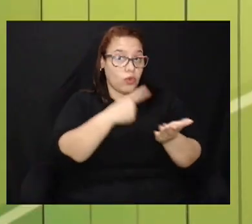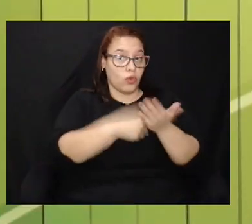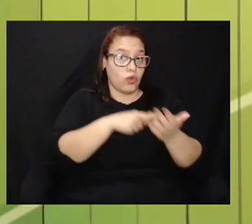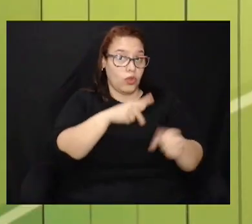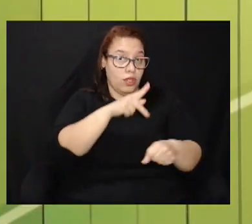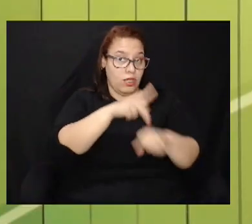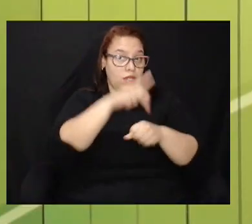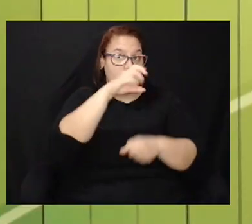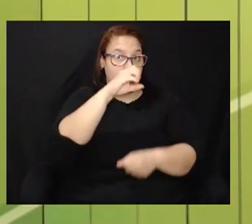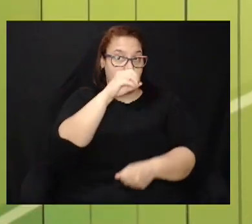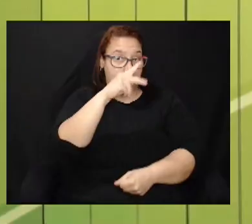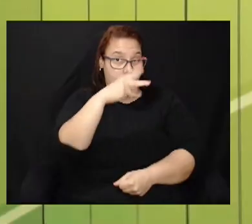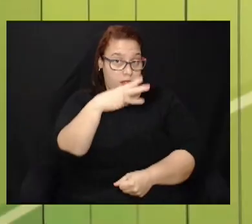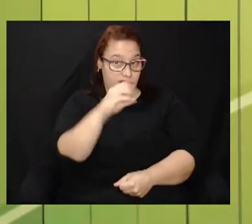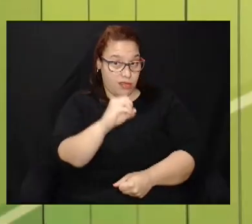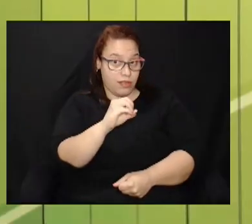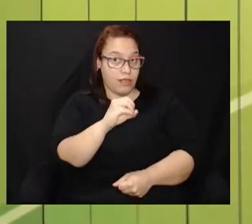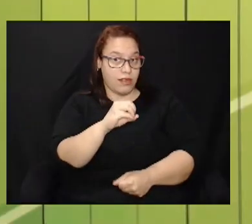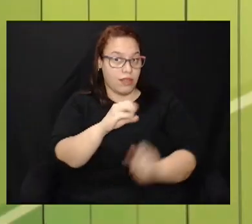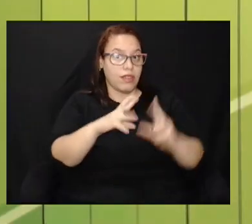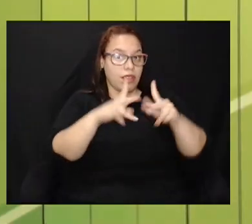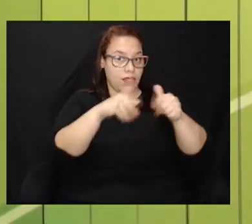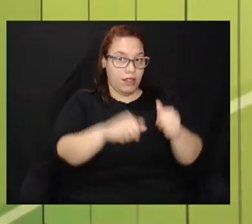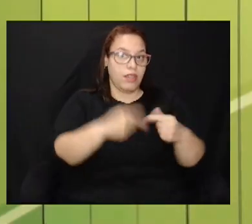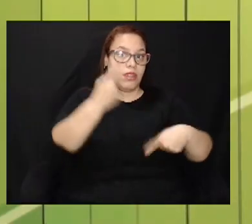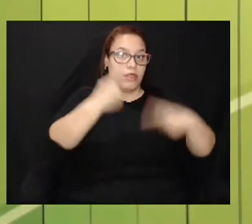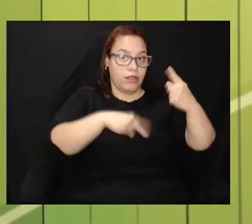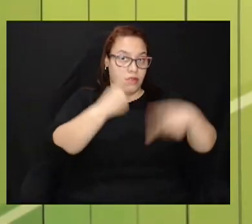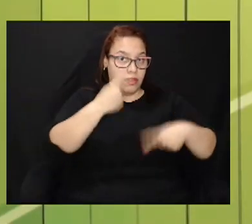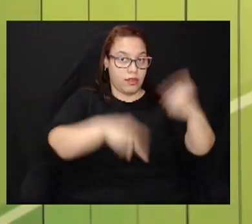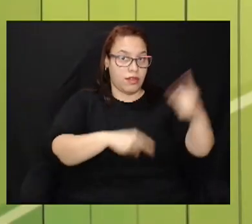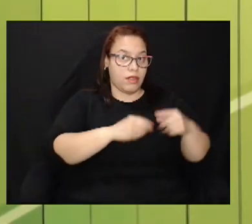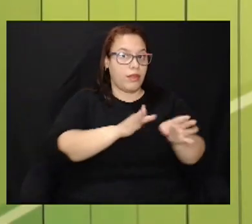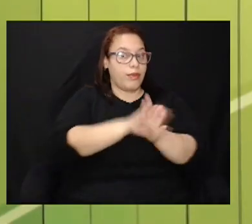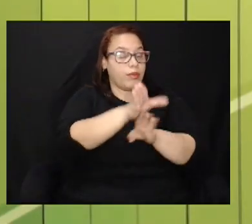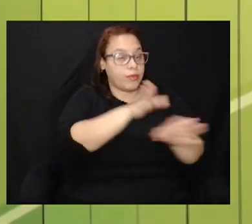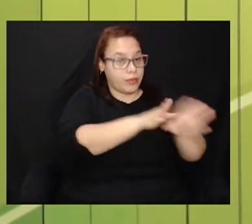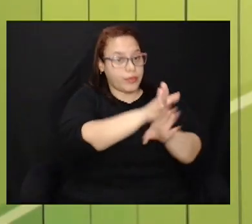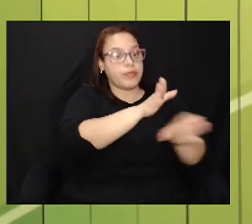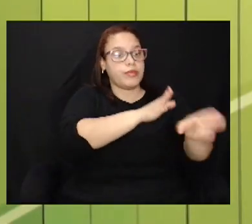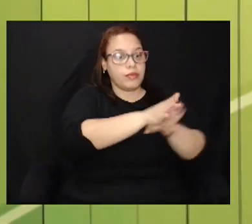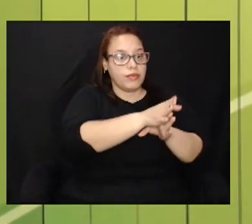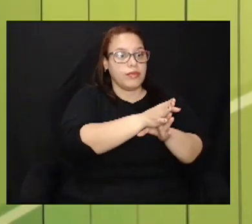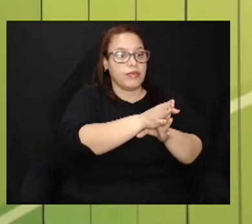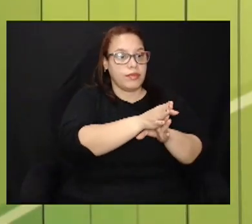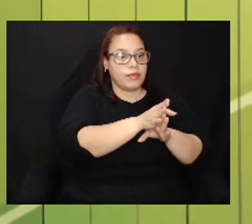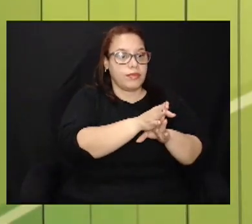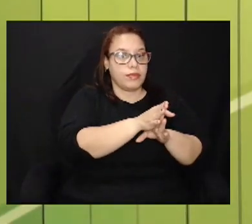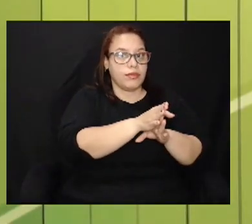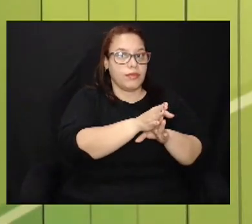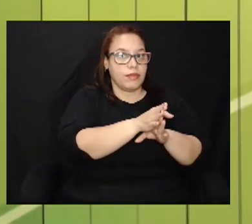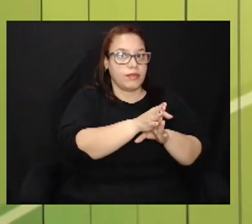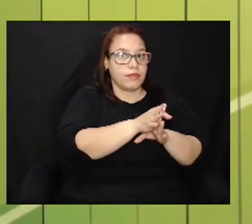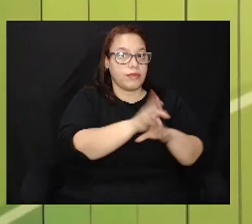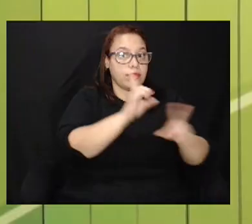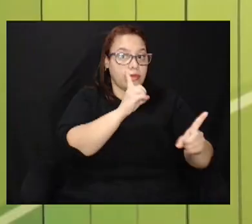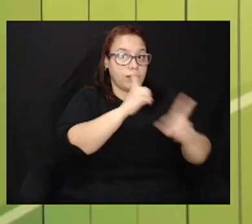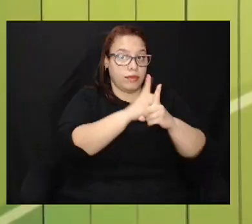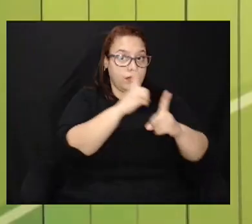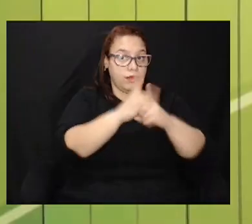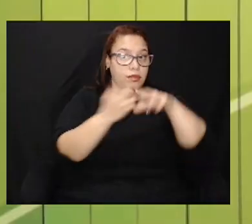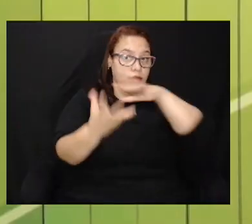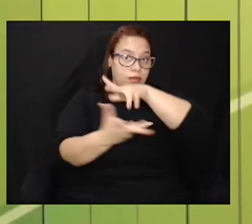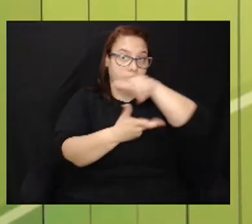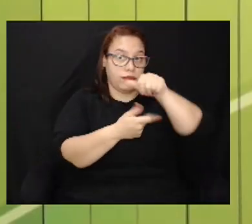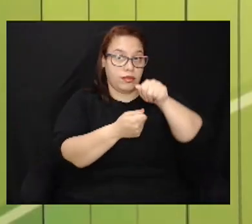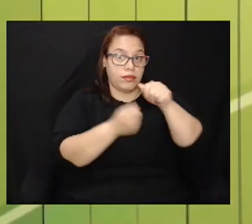pós-COP30, diante de tudo que vai ser discutido e encaminhado, né, nesse encontro mundial.